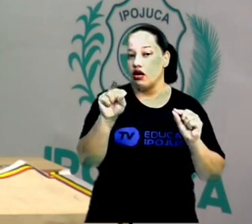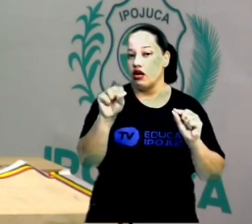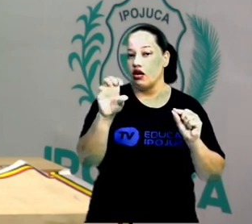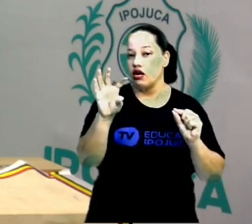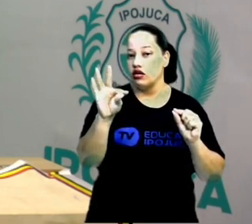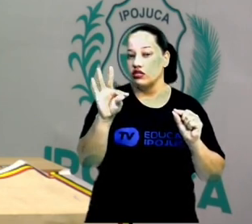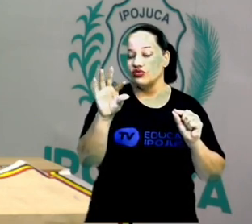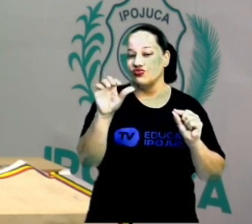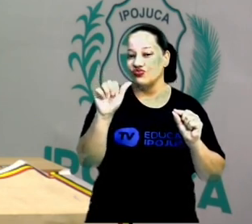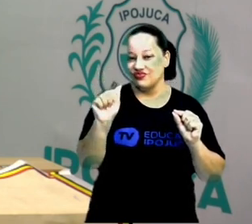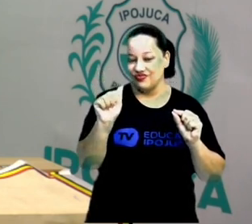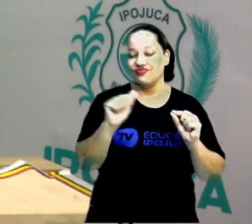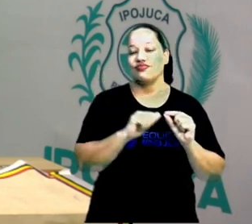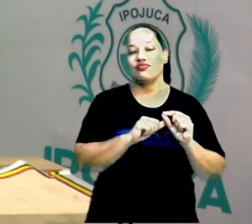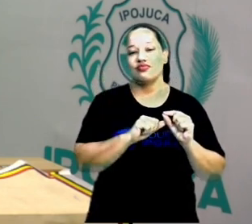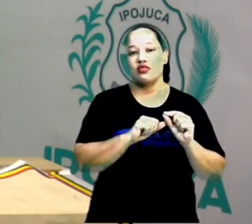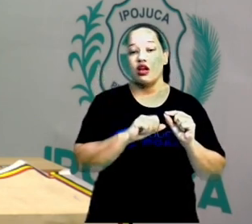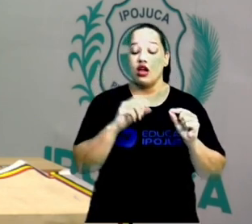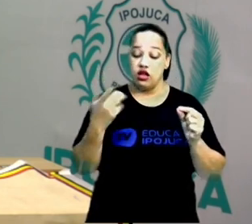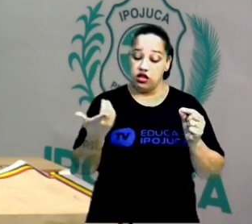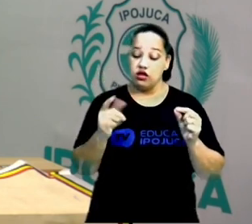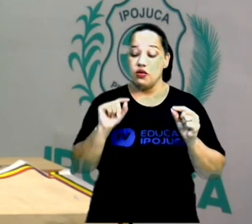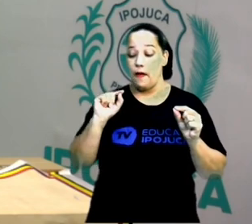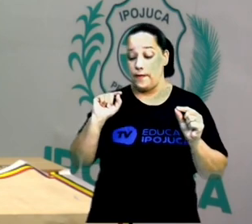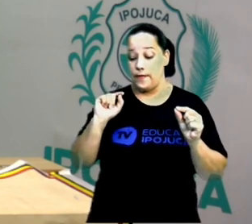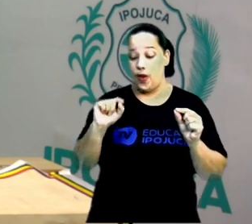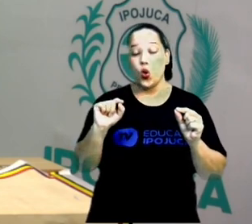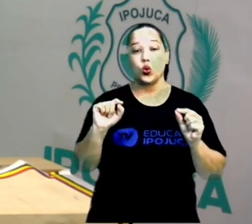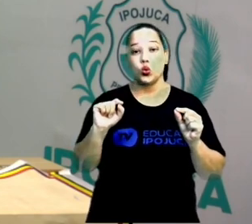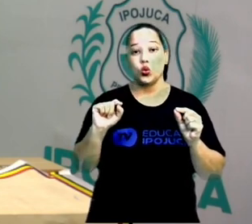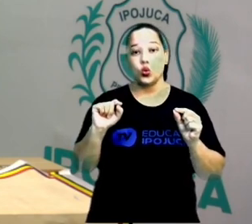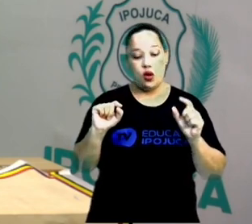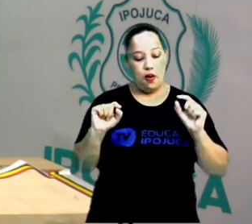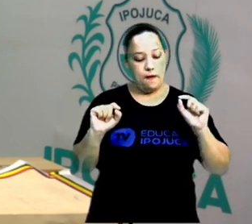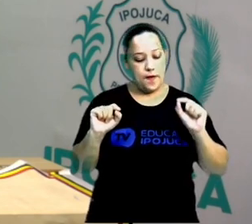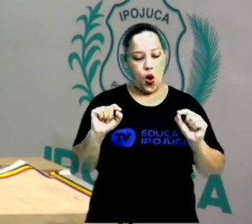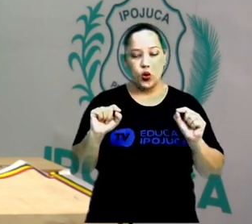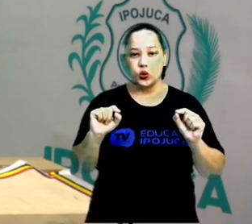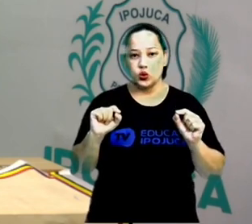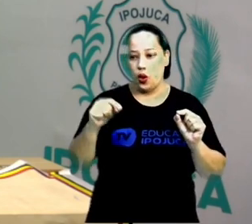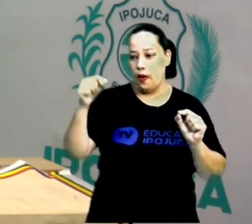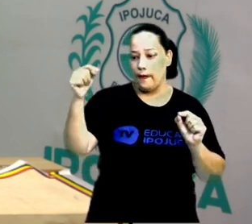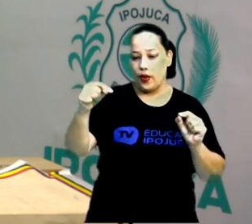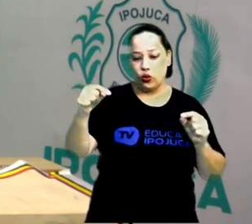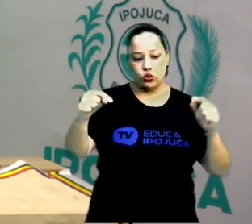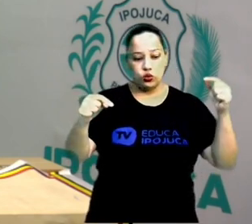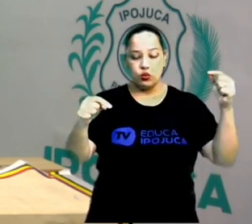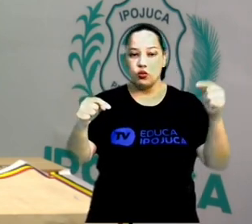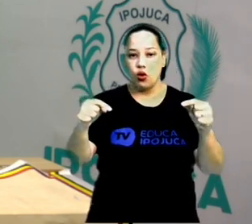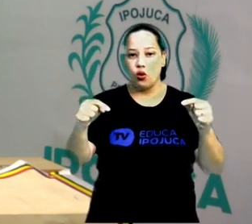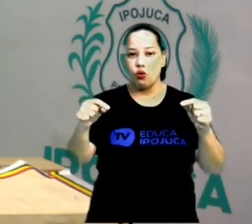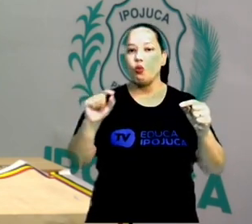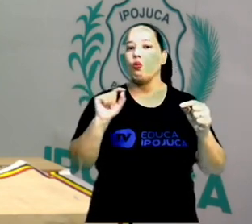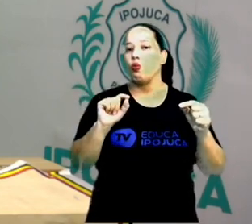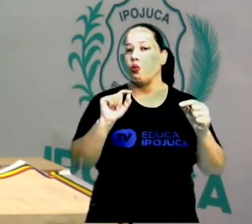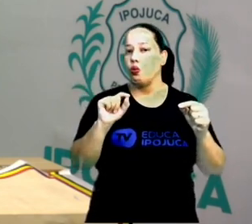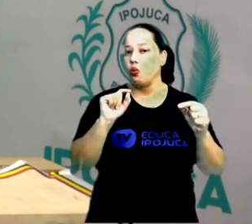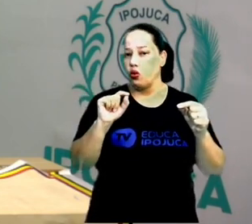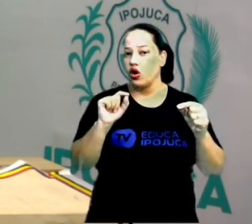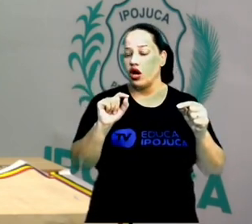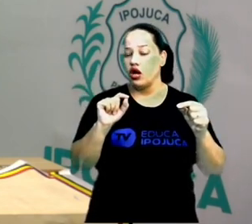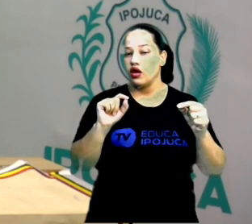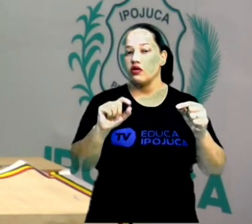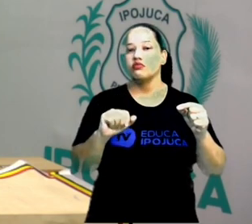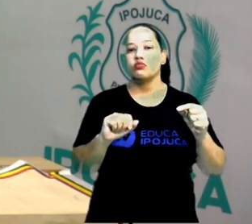E o ponto que se encontram, que são as terminações,